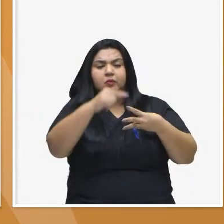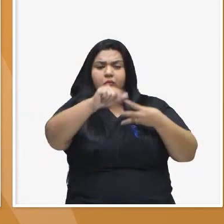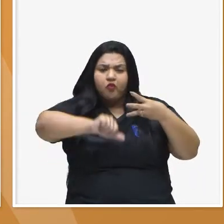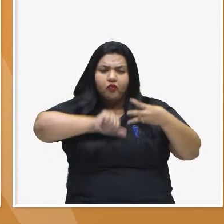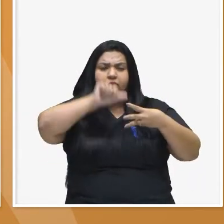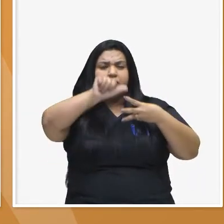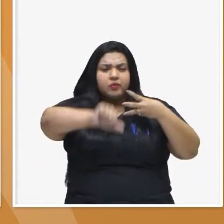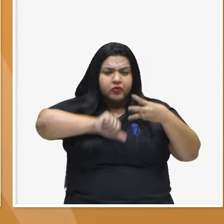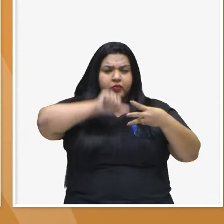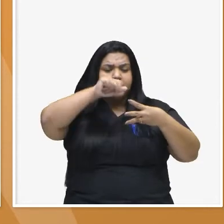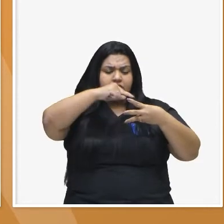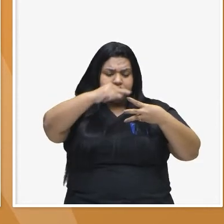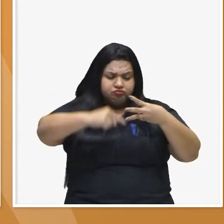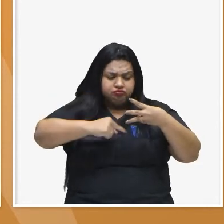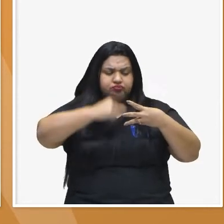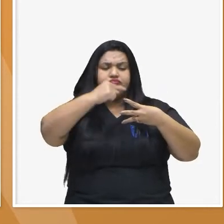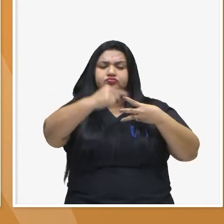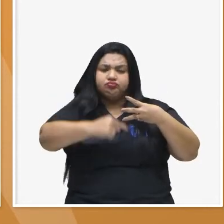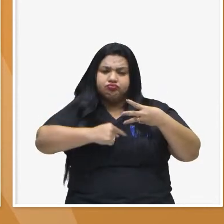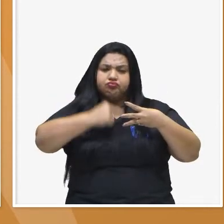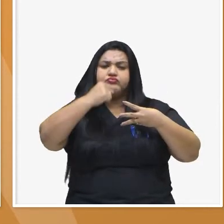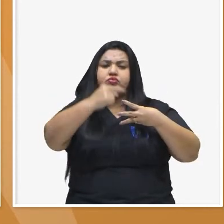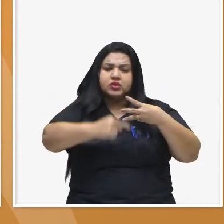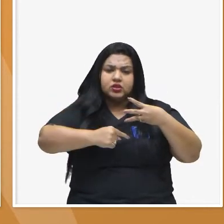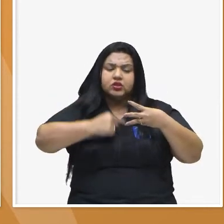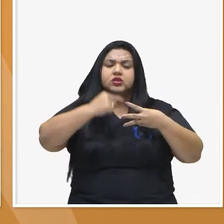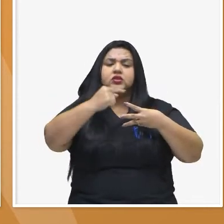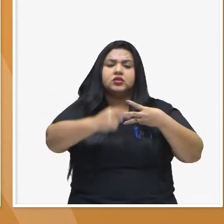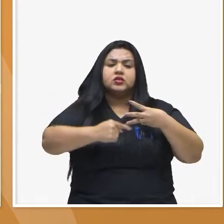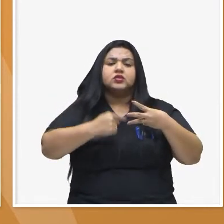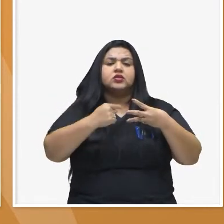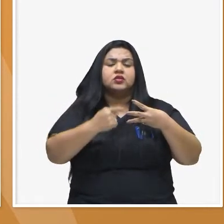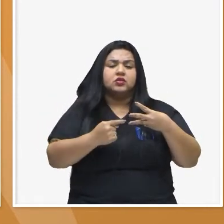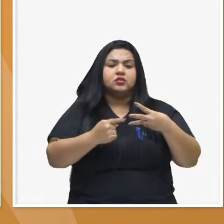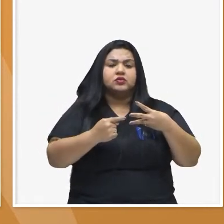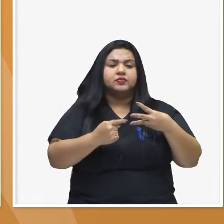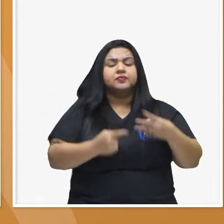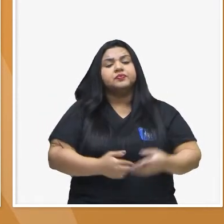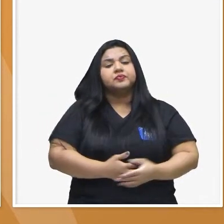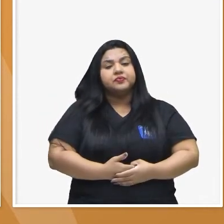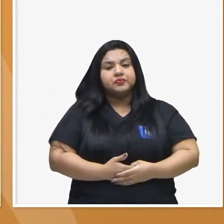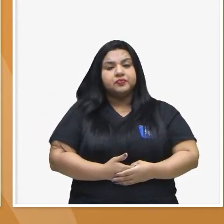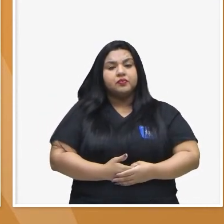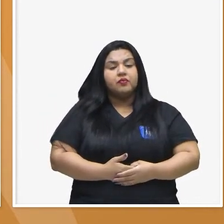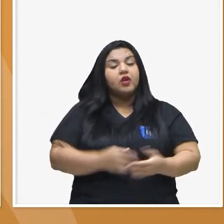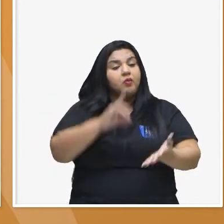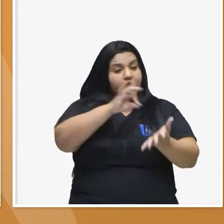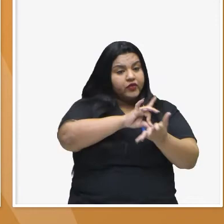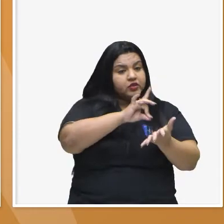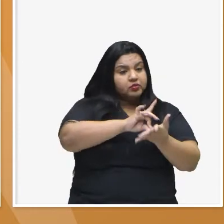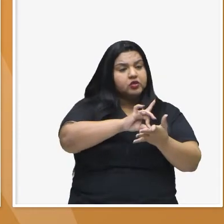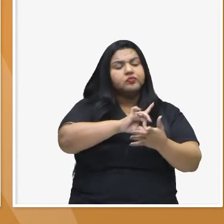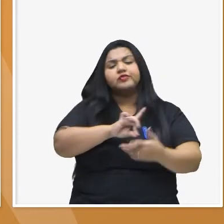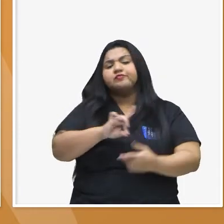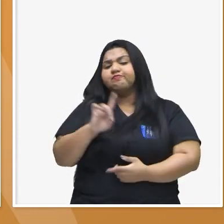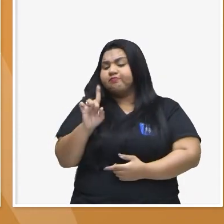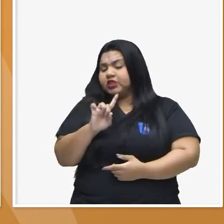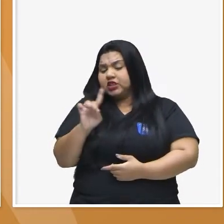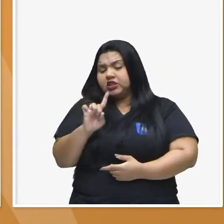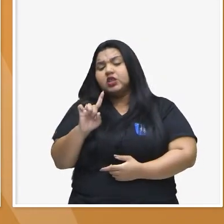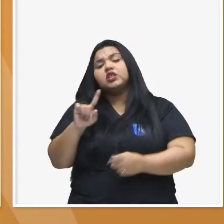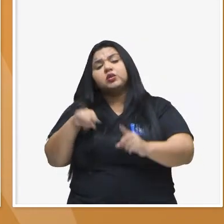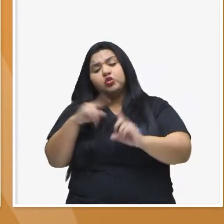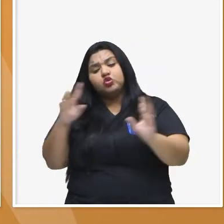síntese. Né, entre uma afirmativa, uma negação e depois uma síntese, juntar